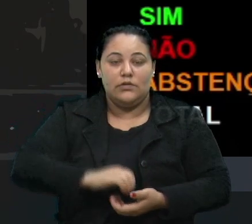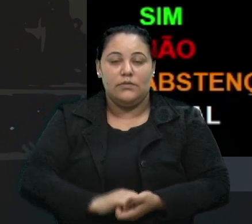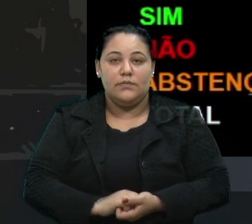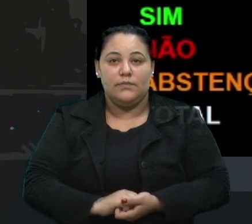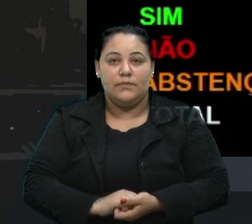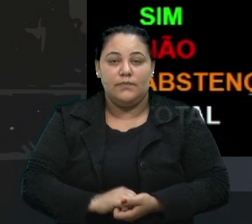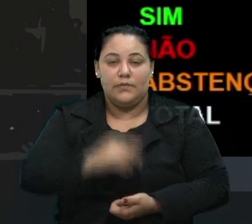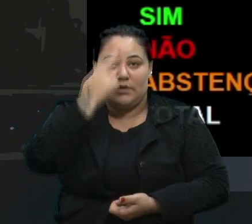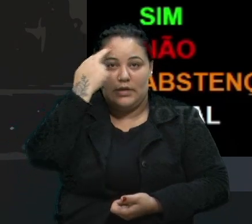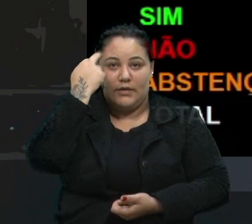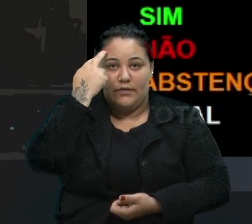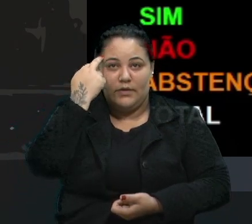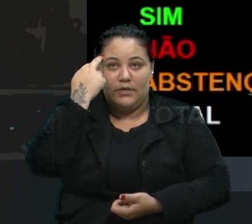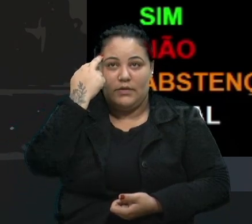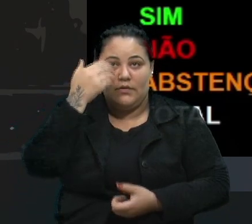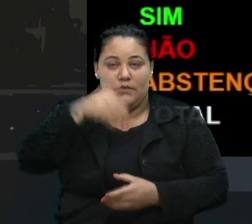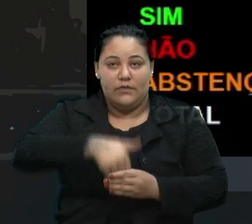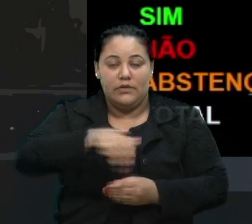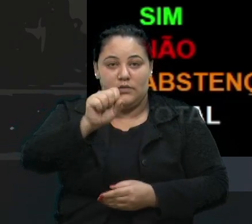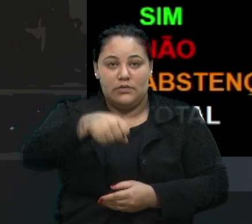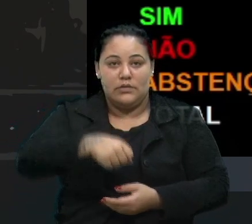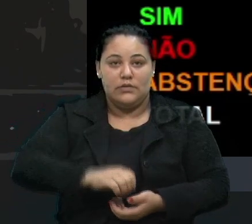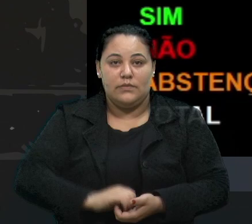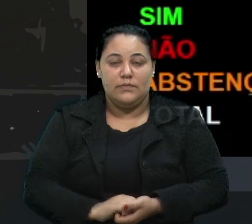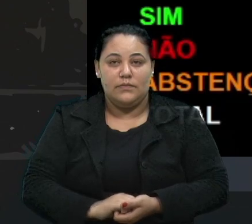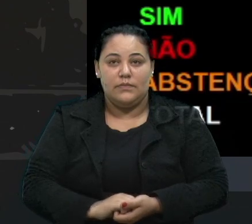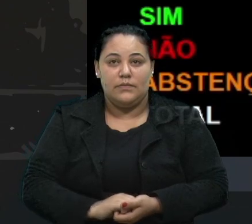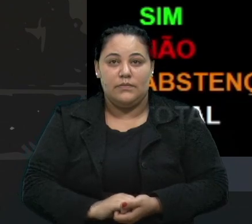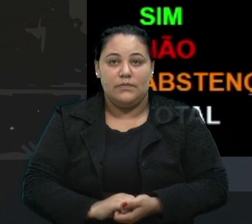Vereador Rafael Bueno vota sim.